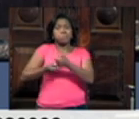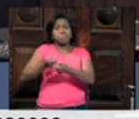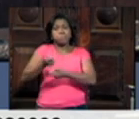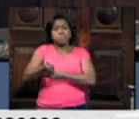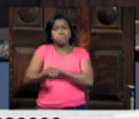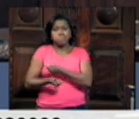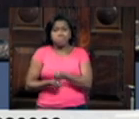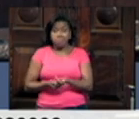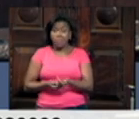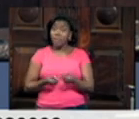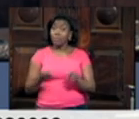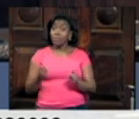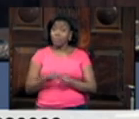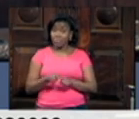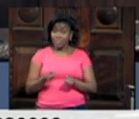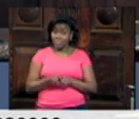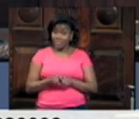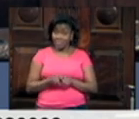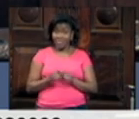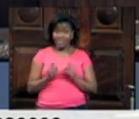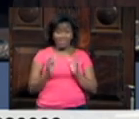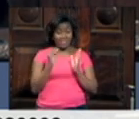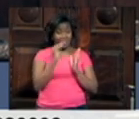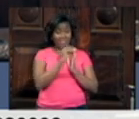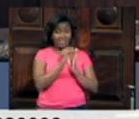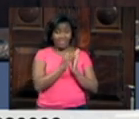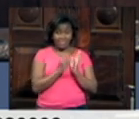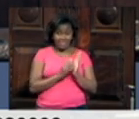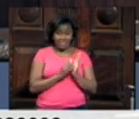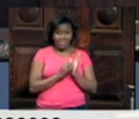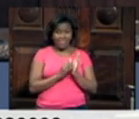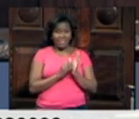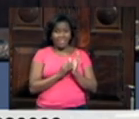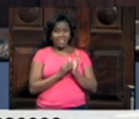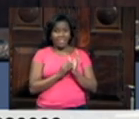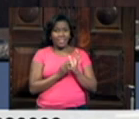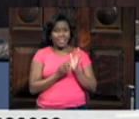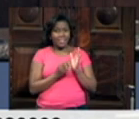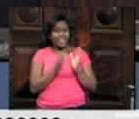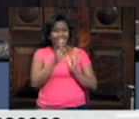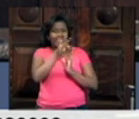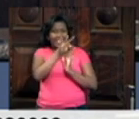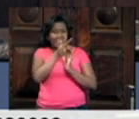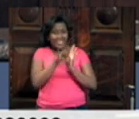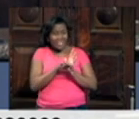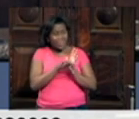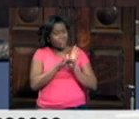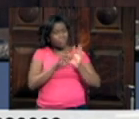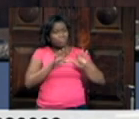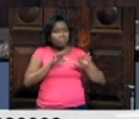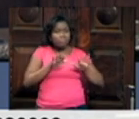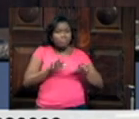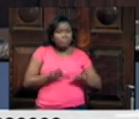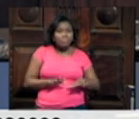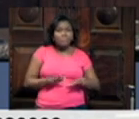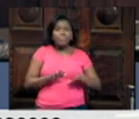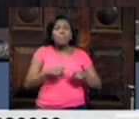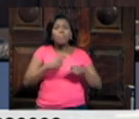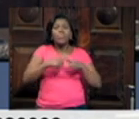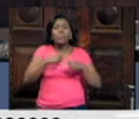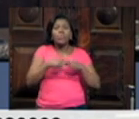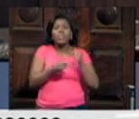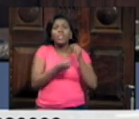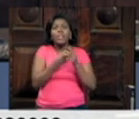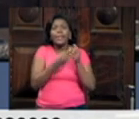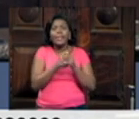Inclusive, na emissão ou na elaboração do texto para justificar a emissão